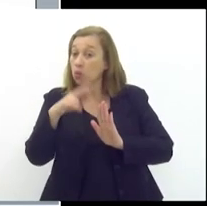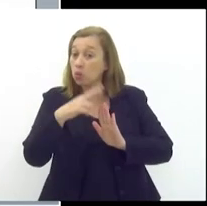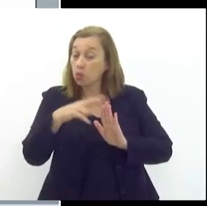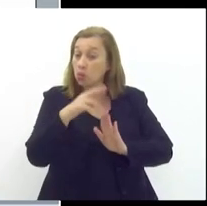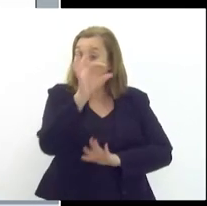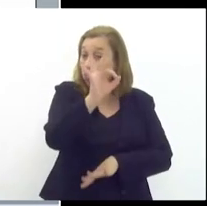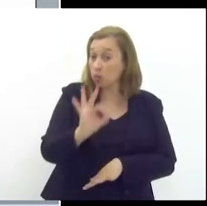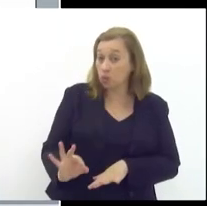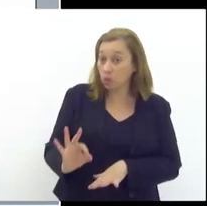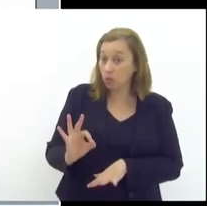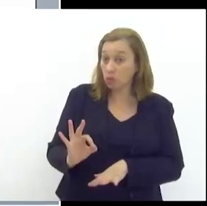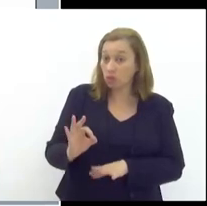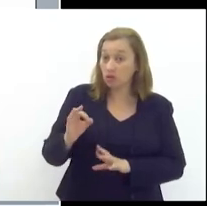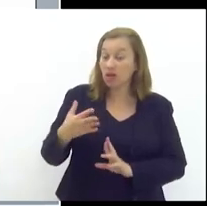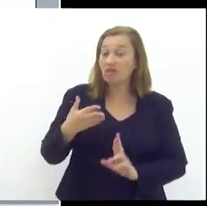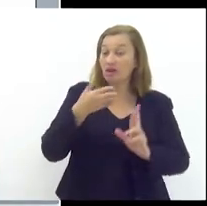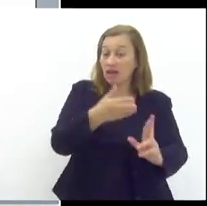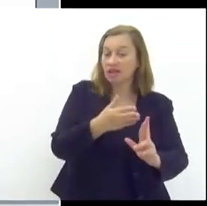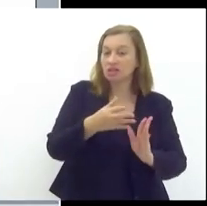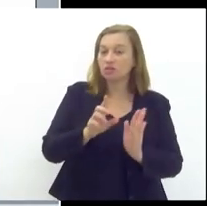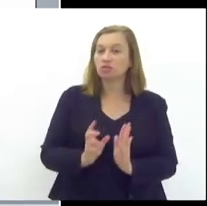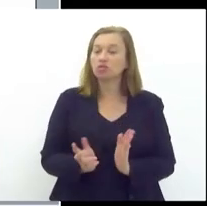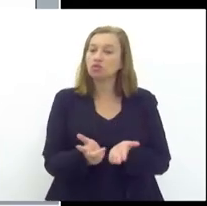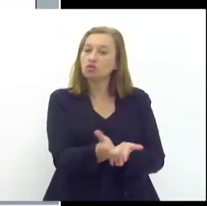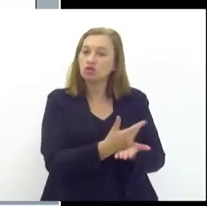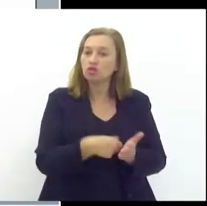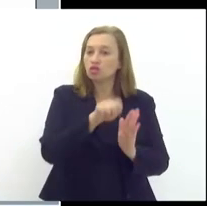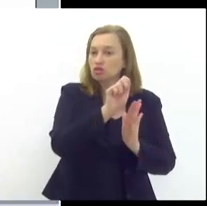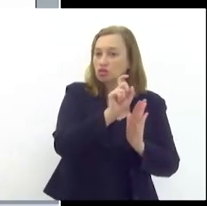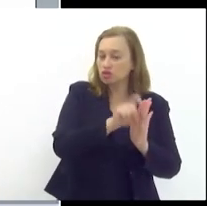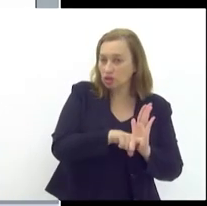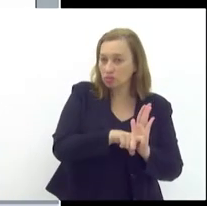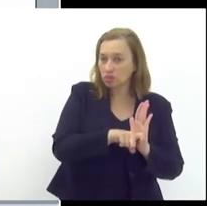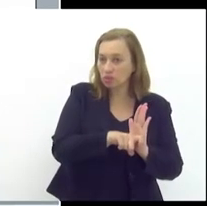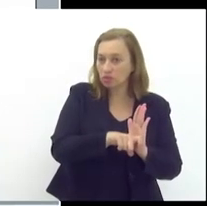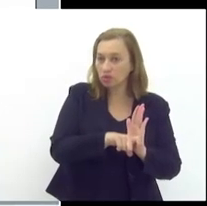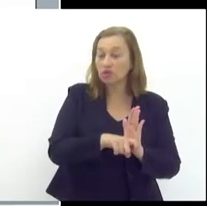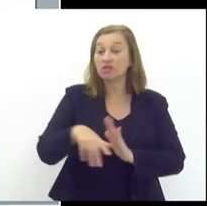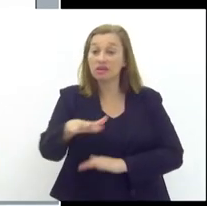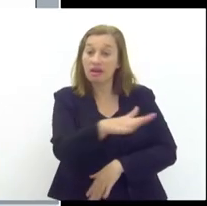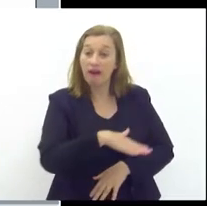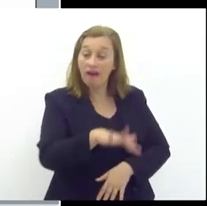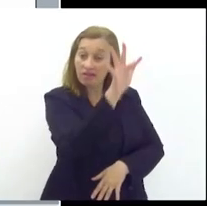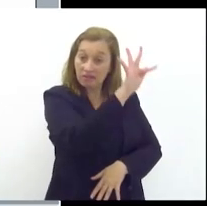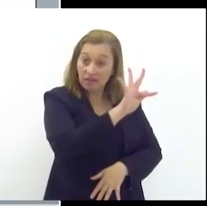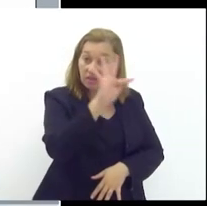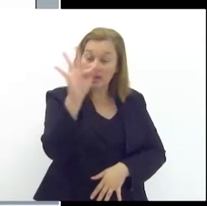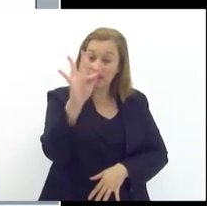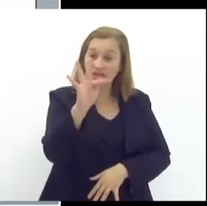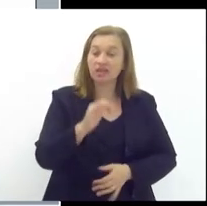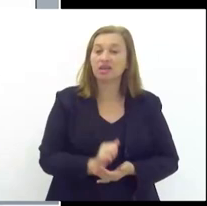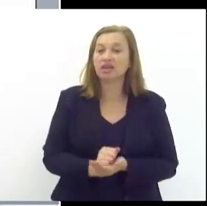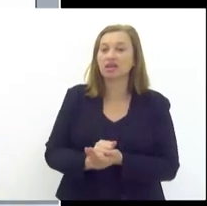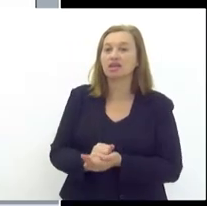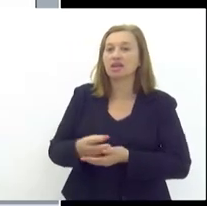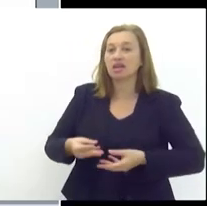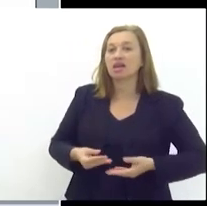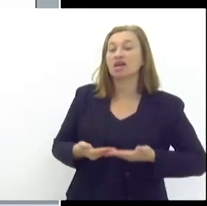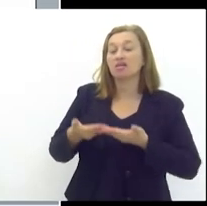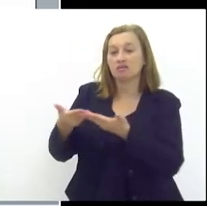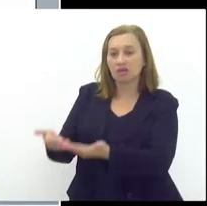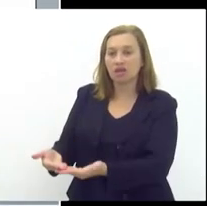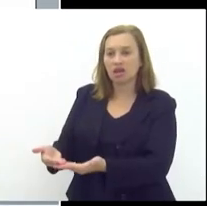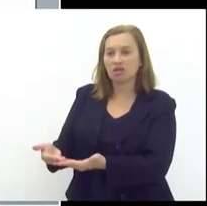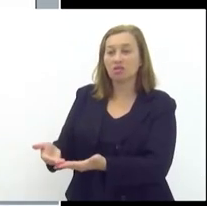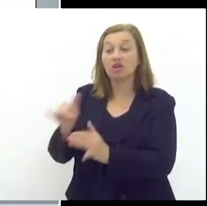alíquotas de referência dos tributos e que os entes federativos fornecerão os dados ao TCU